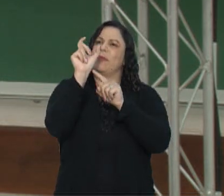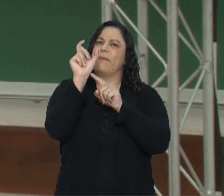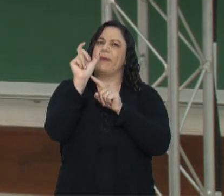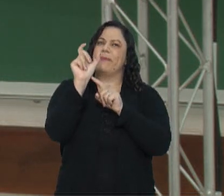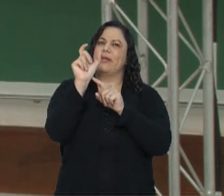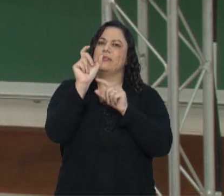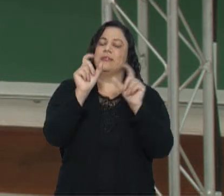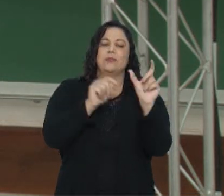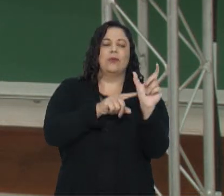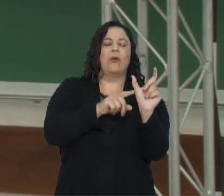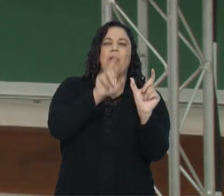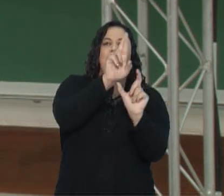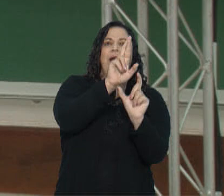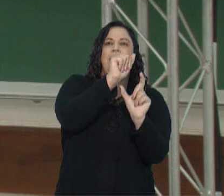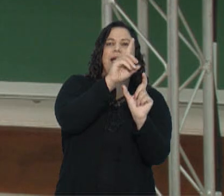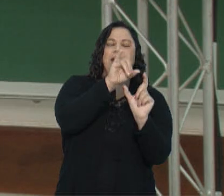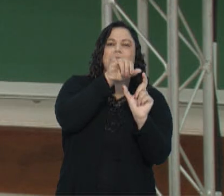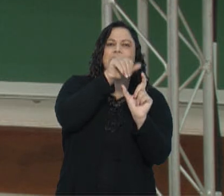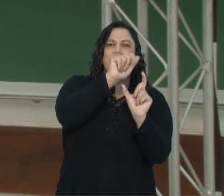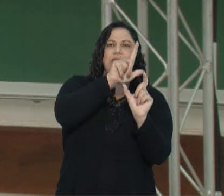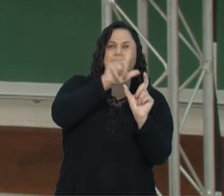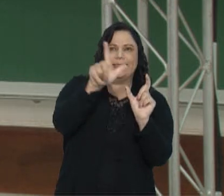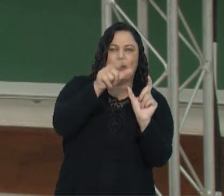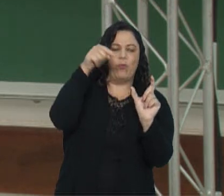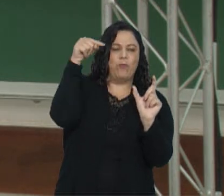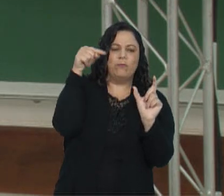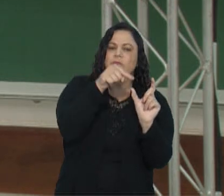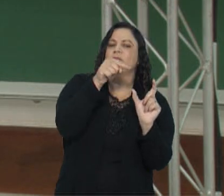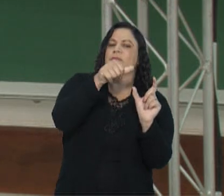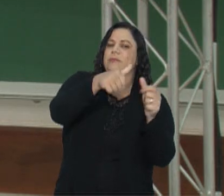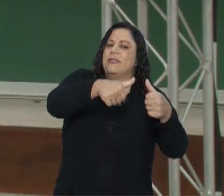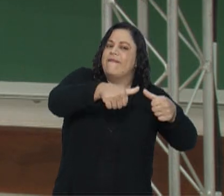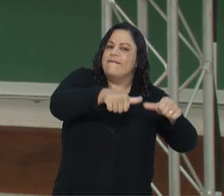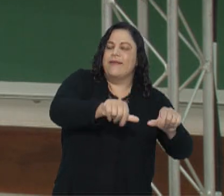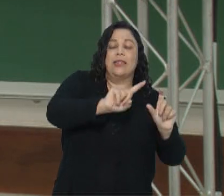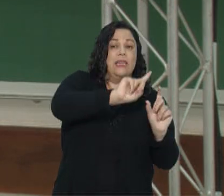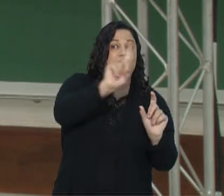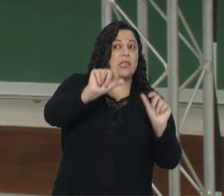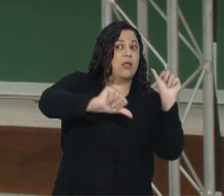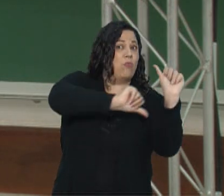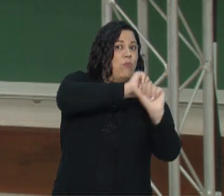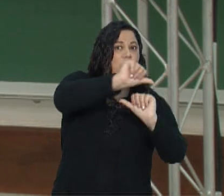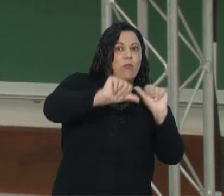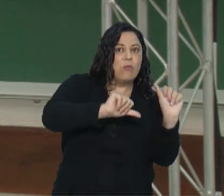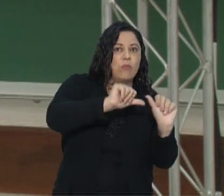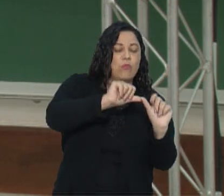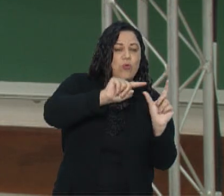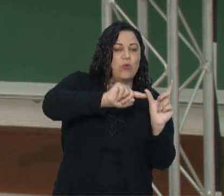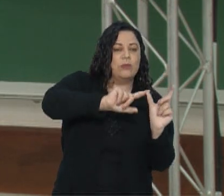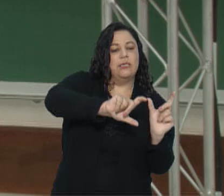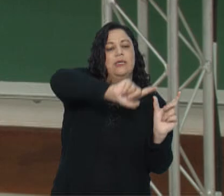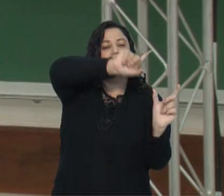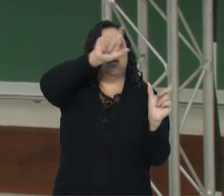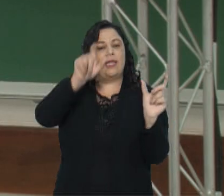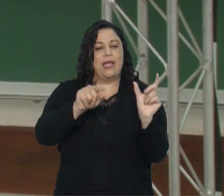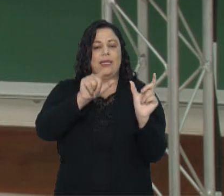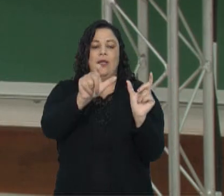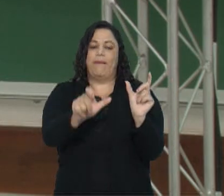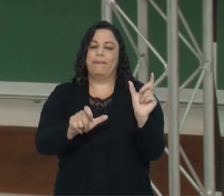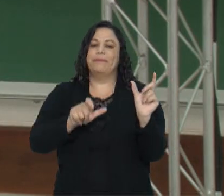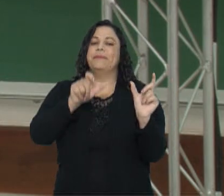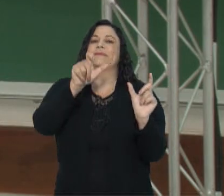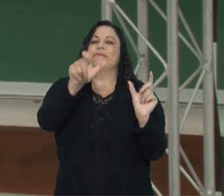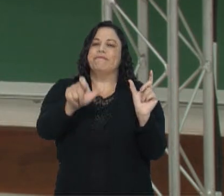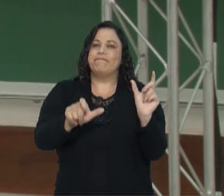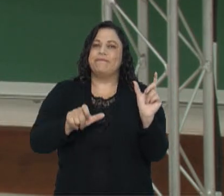em todas as pessoas, em todos os tempos, sem alterar. O que vem depois desse radical, que são as